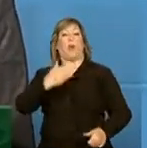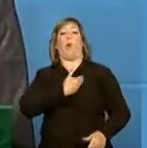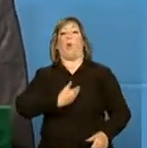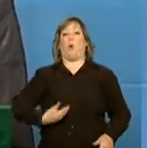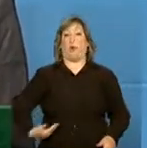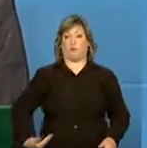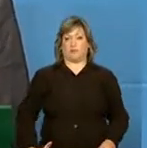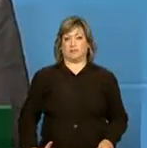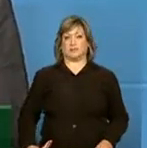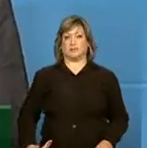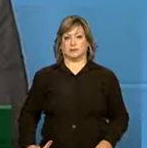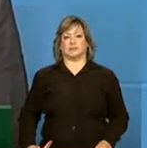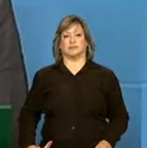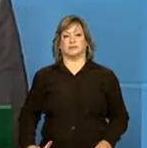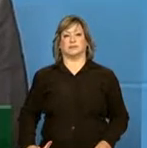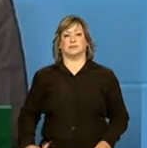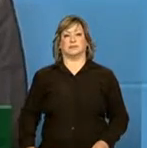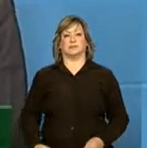governos